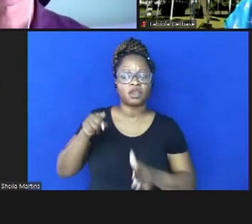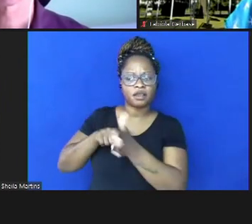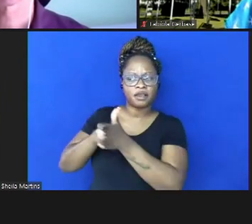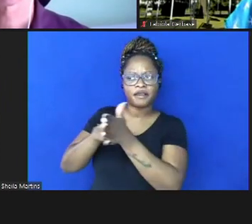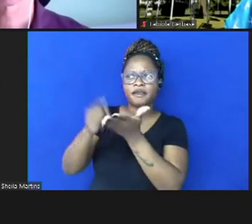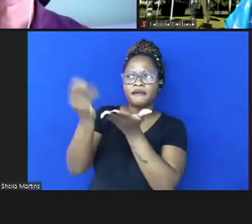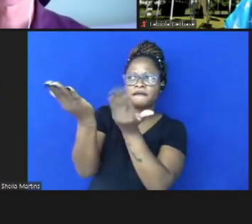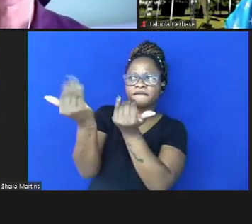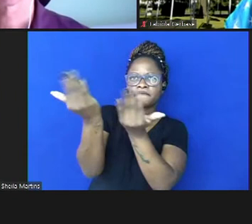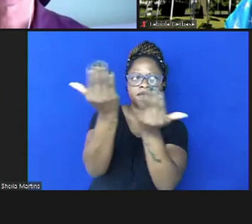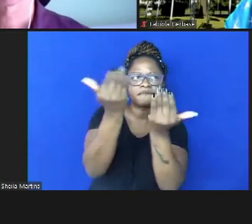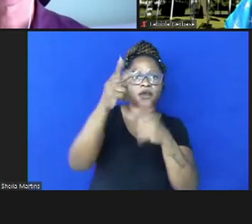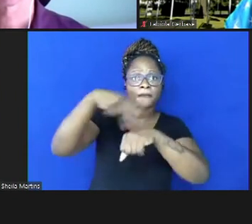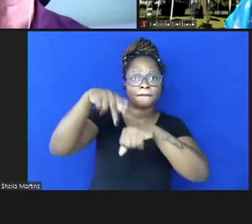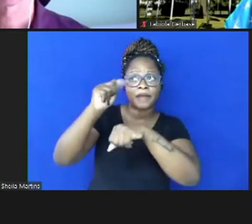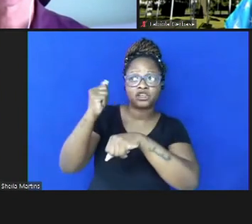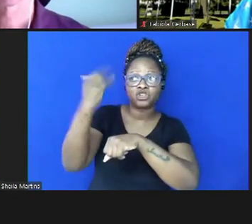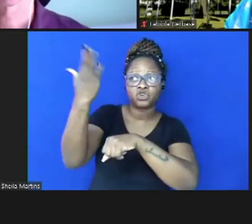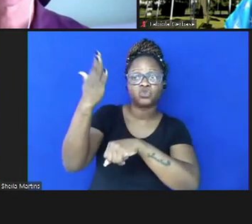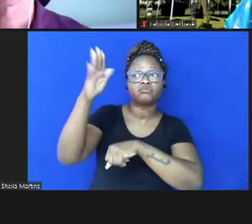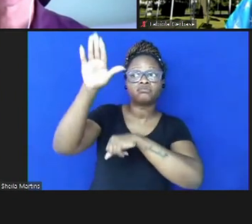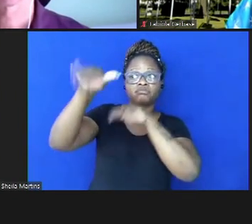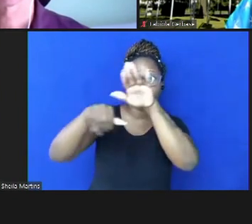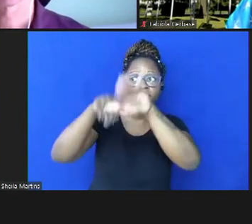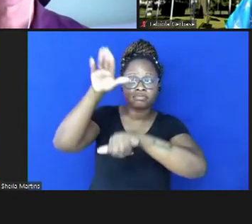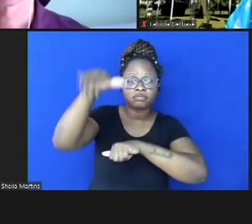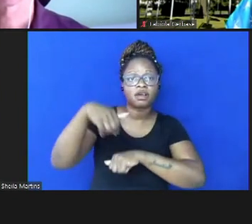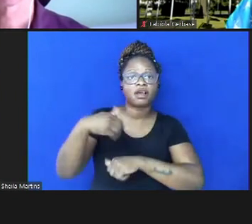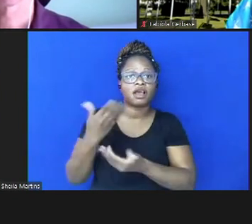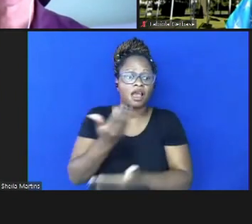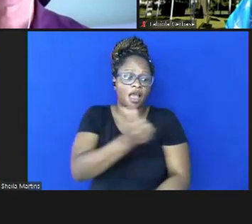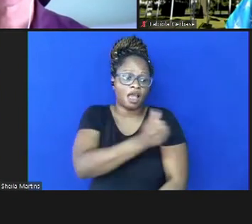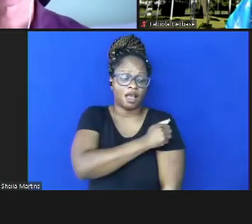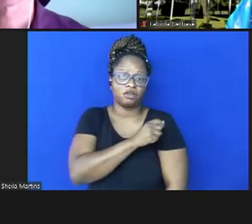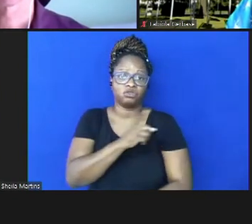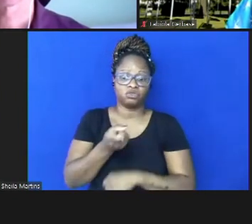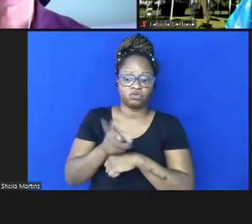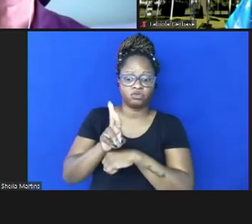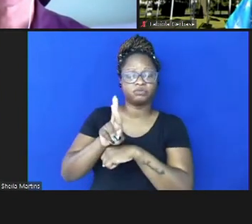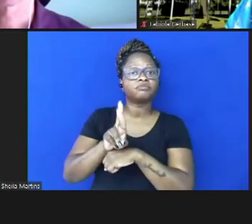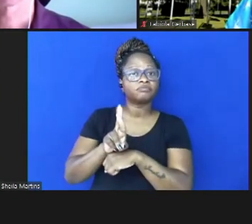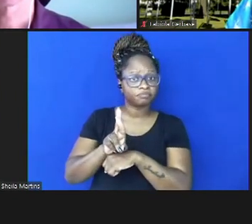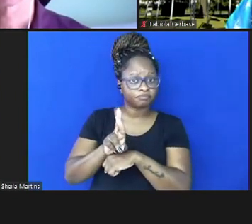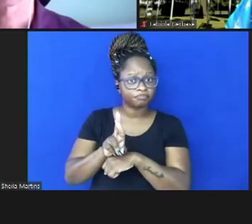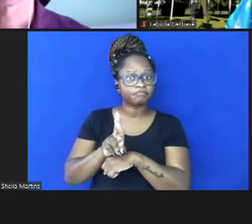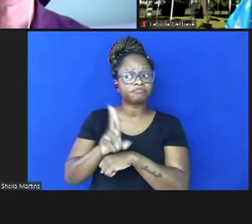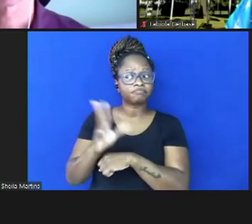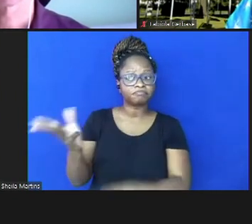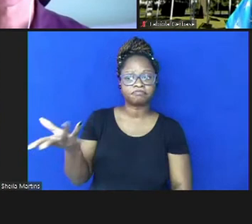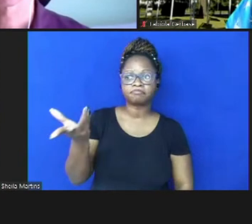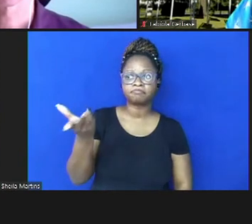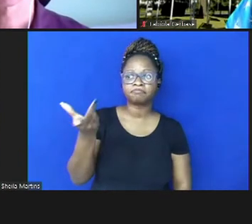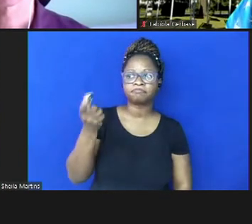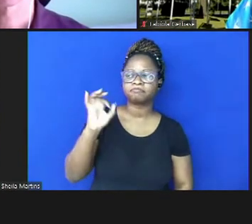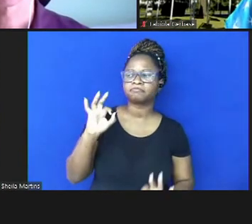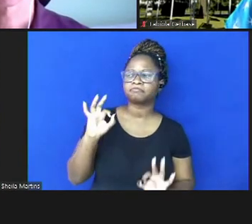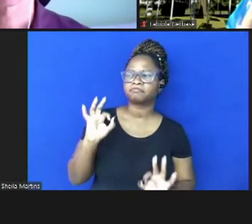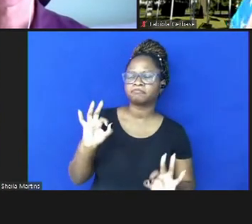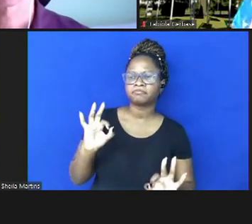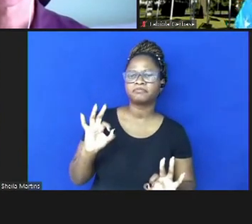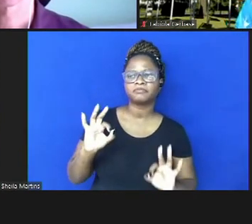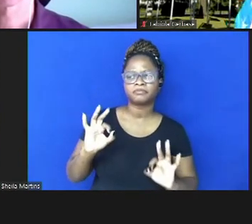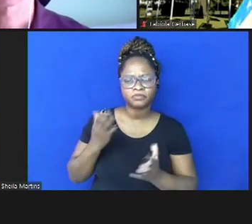trouxessem de outros países estudantes de doutorado e fossem de excelência, né, aqueles estudantes